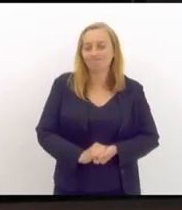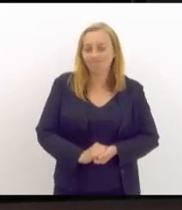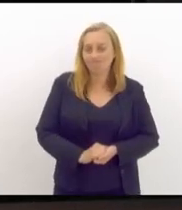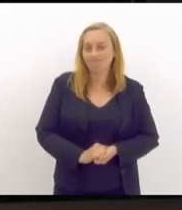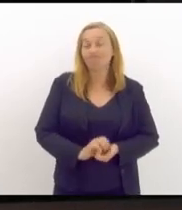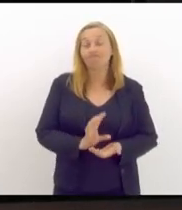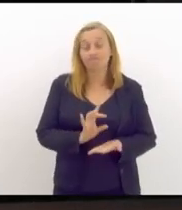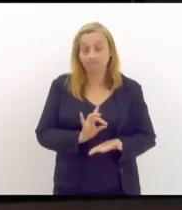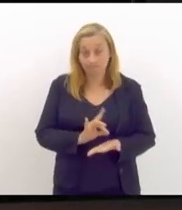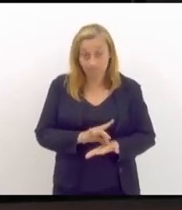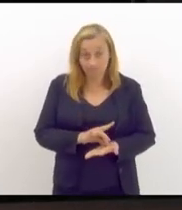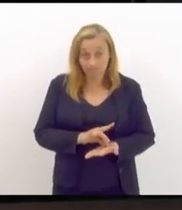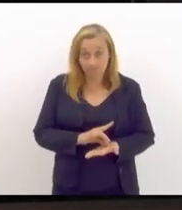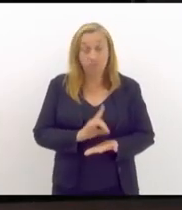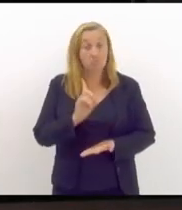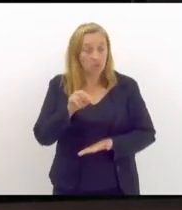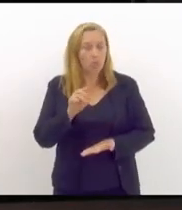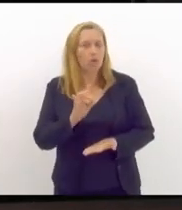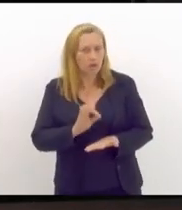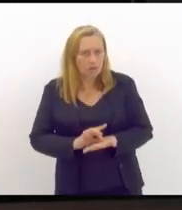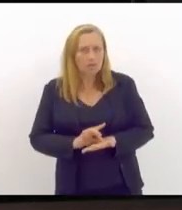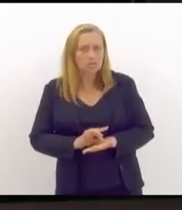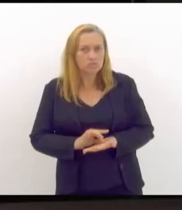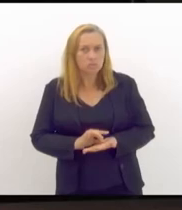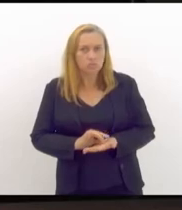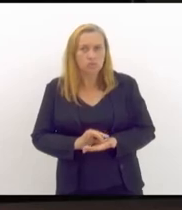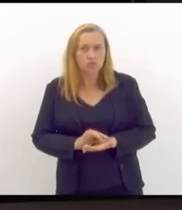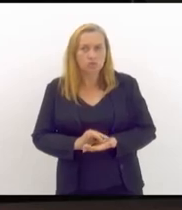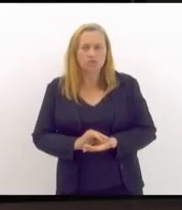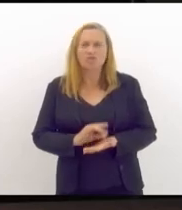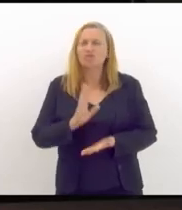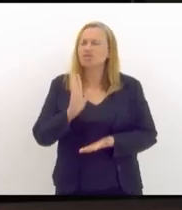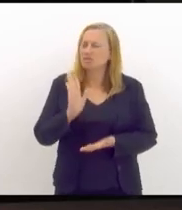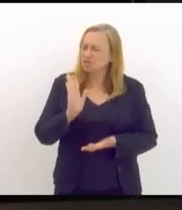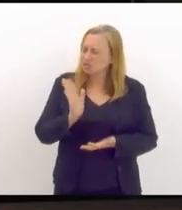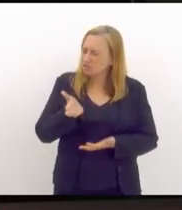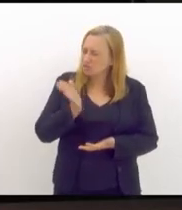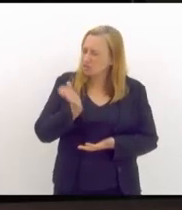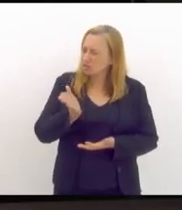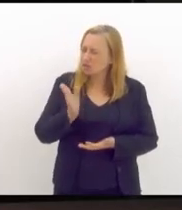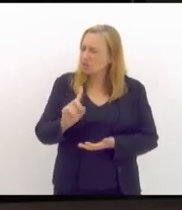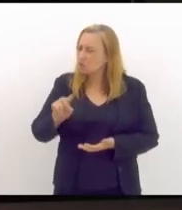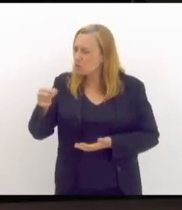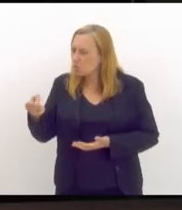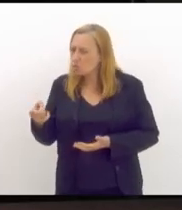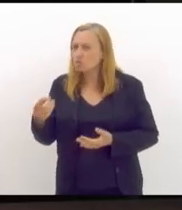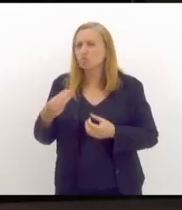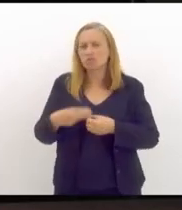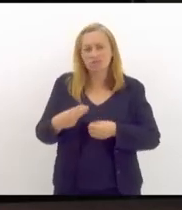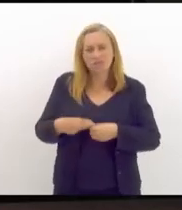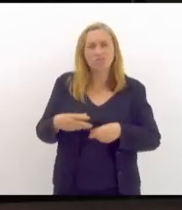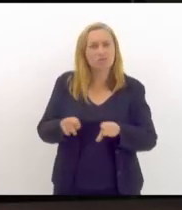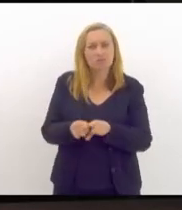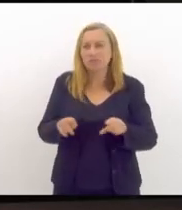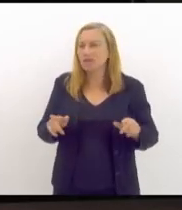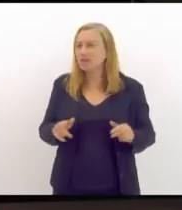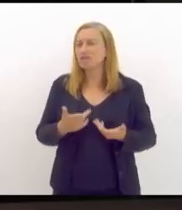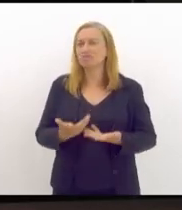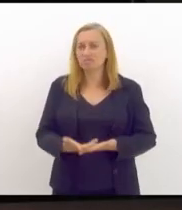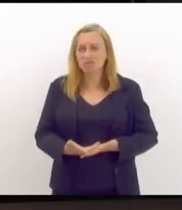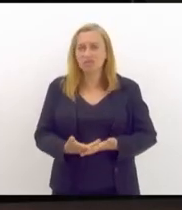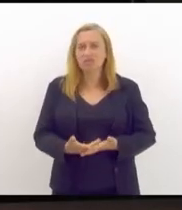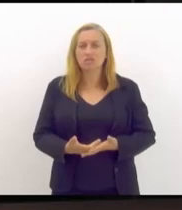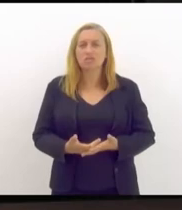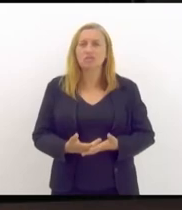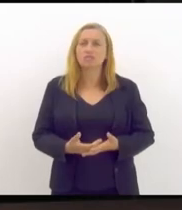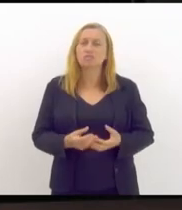essa realidade é uma realidade que já tivemos em outros municípios também um grande